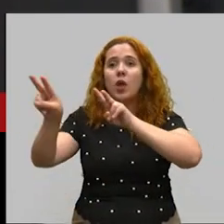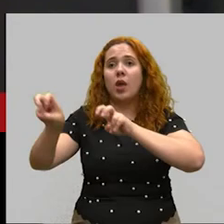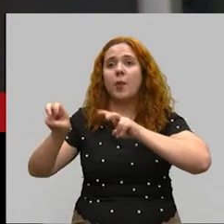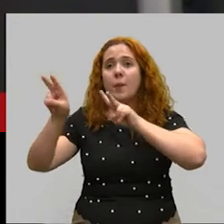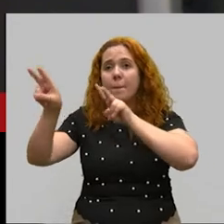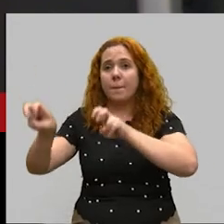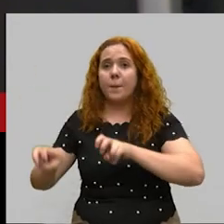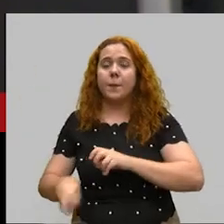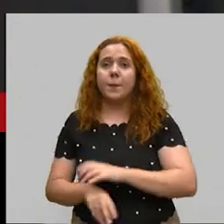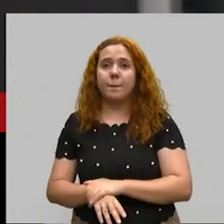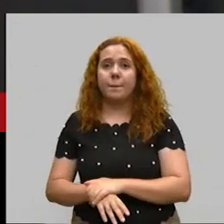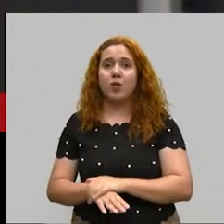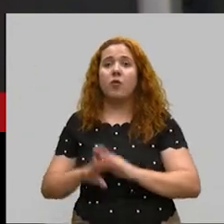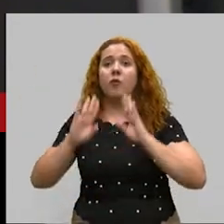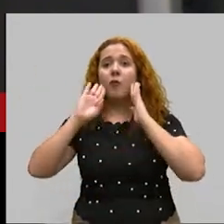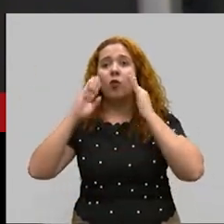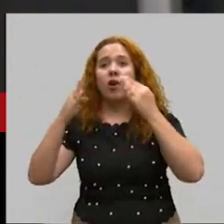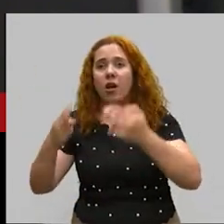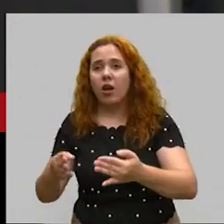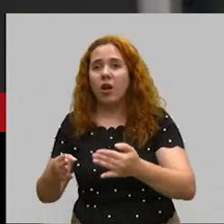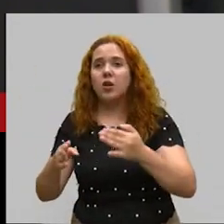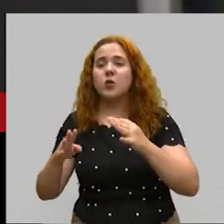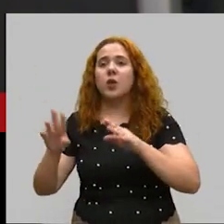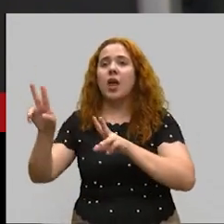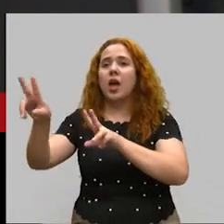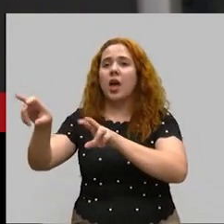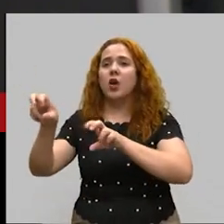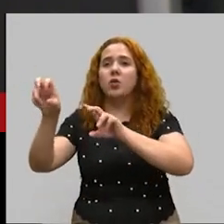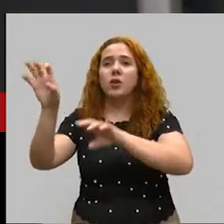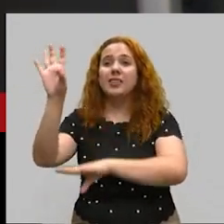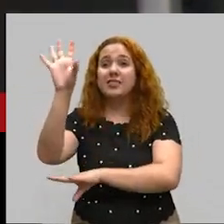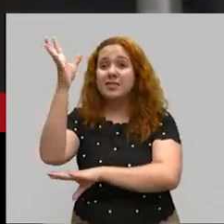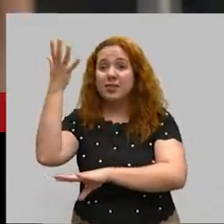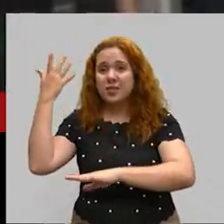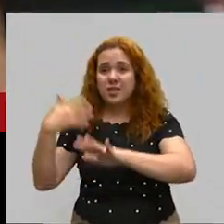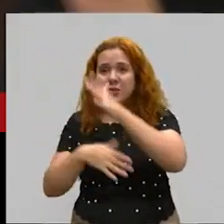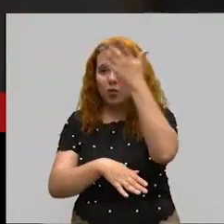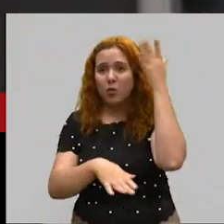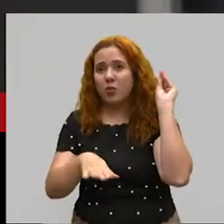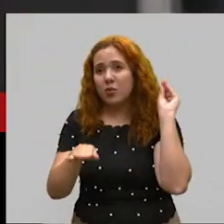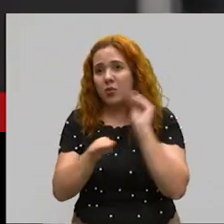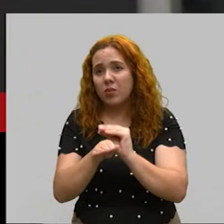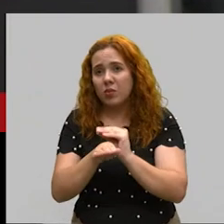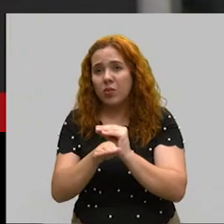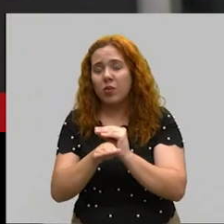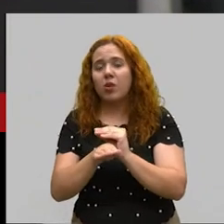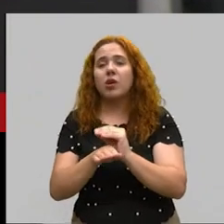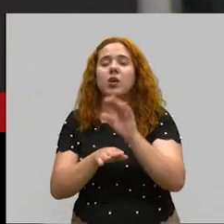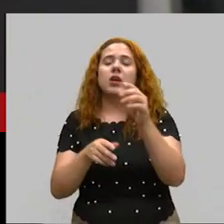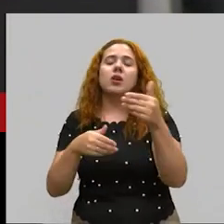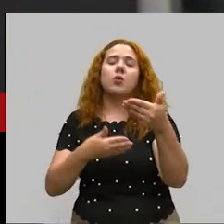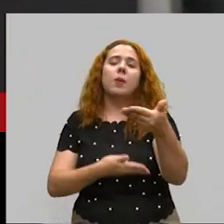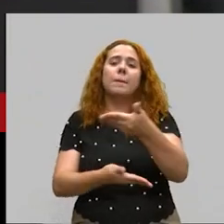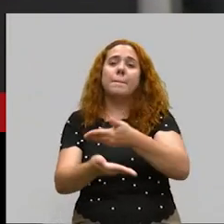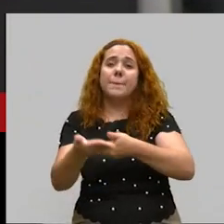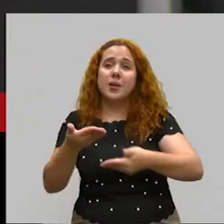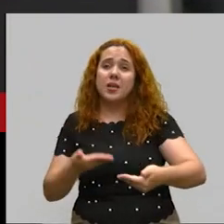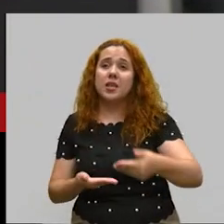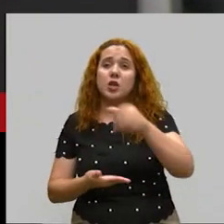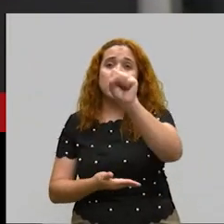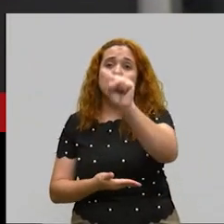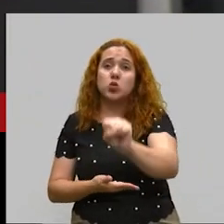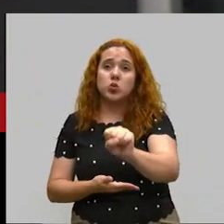agroecologia também de uma parceria do MST com o Instituto Federal Sul de Minas eh o campus de